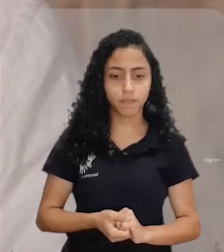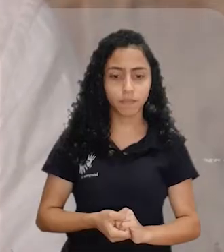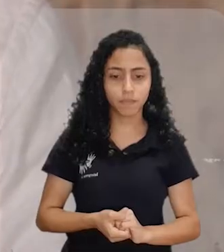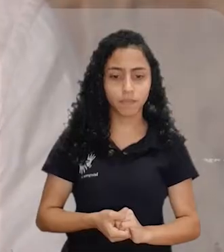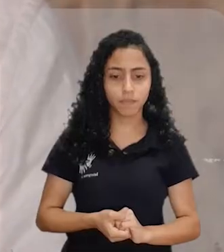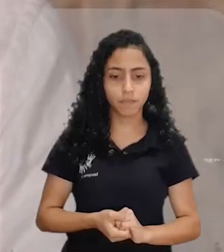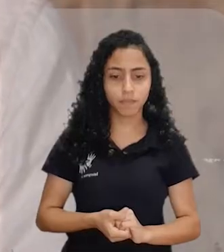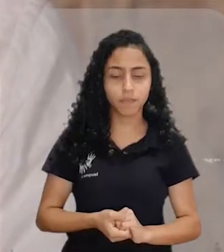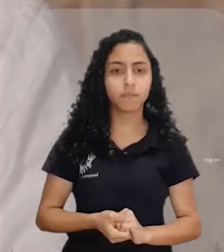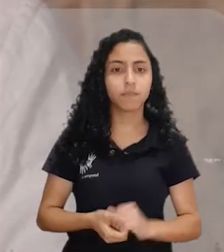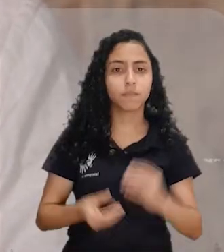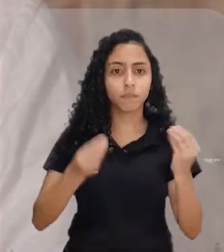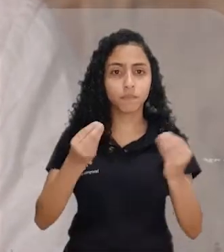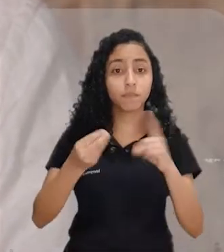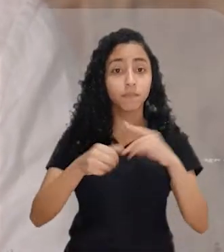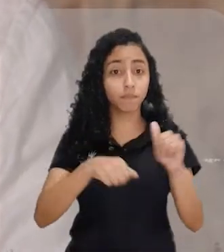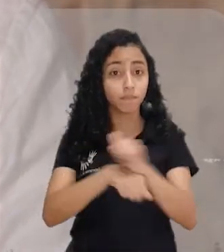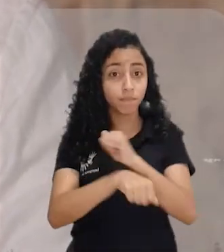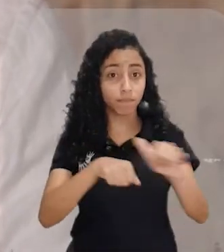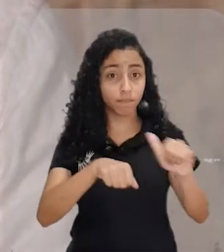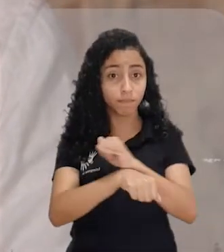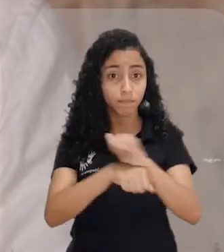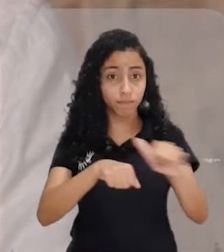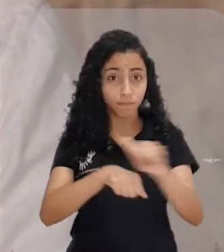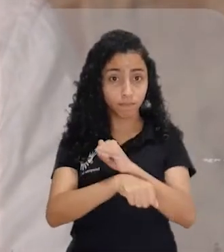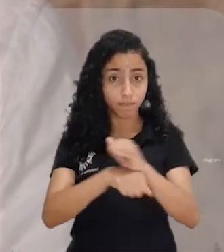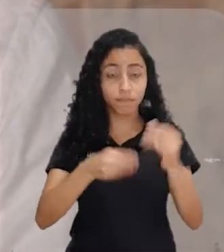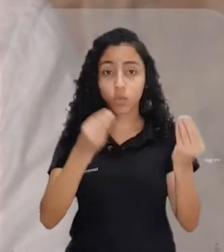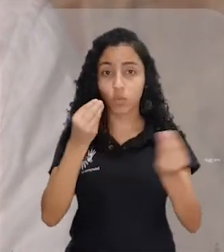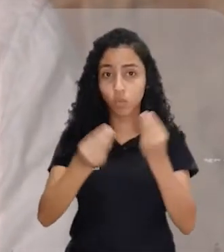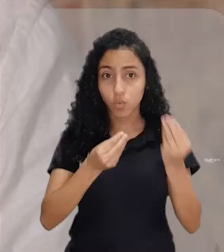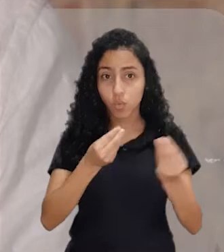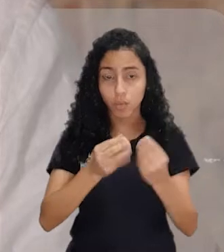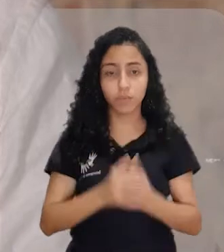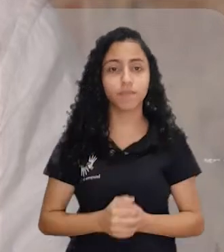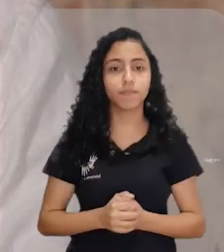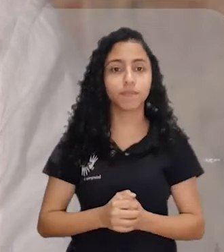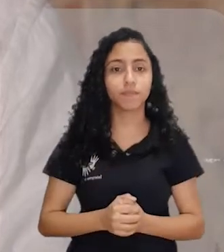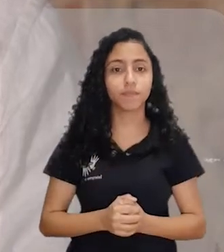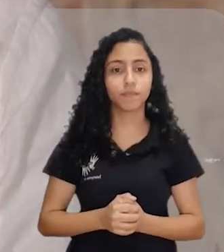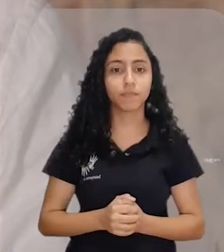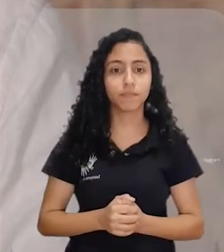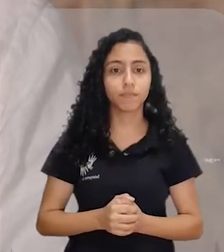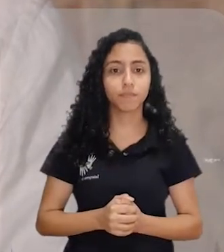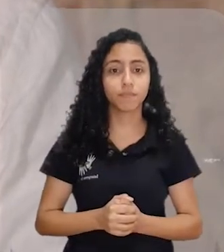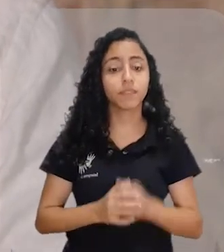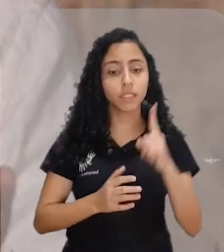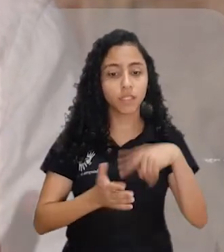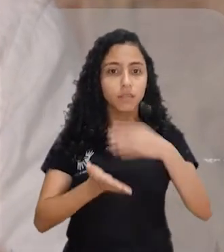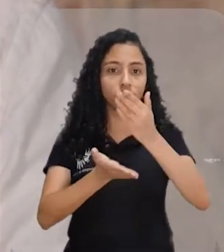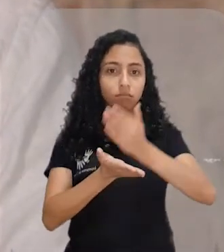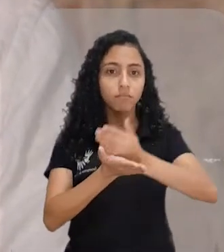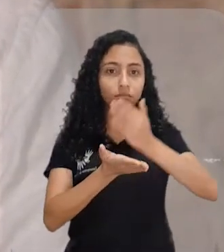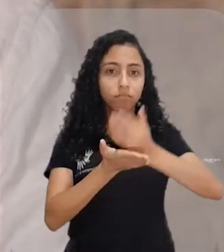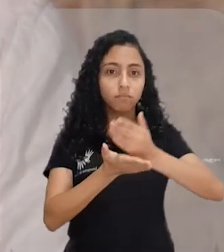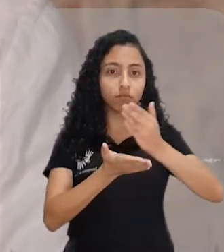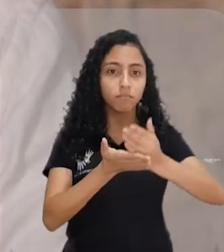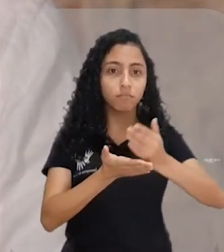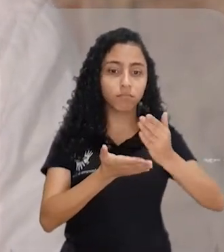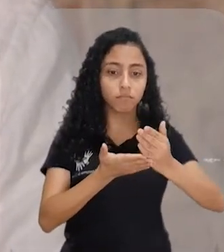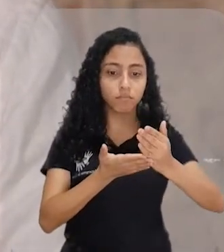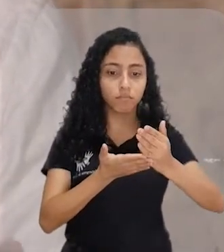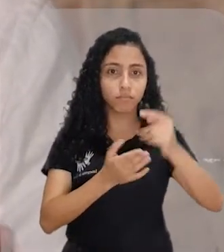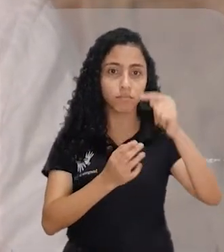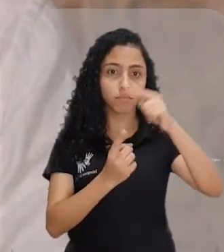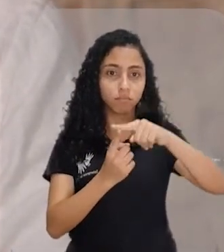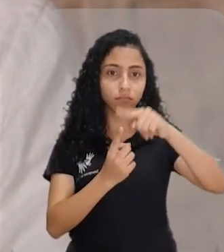campo. Para isso, a gente vai usar uma série de técnicas, né, e estratégias. Elas são